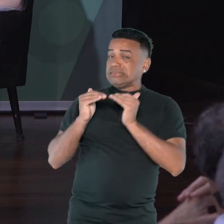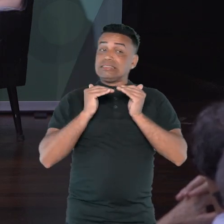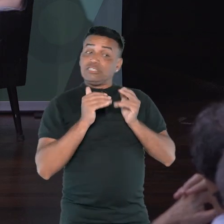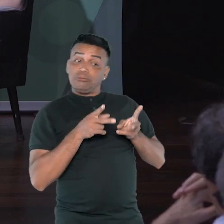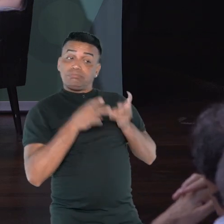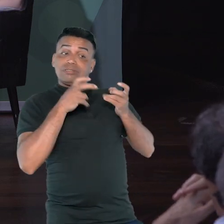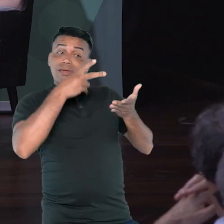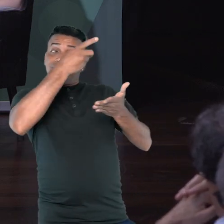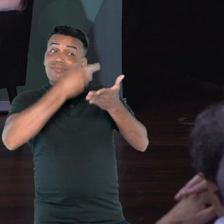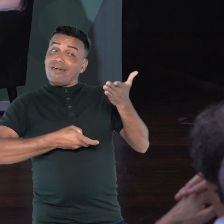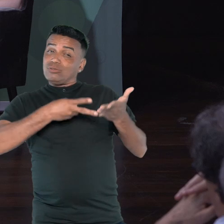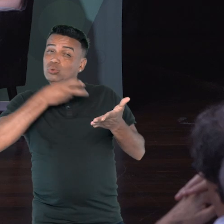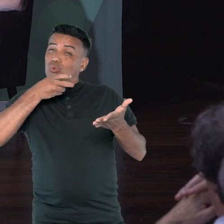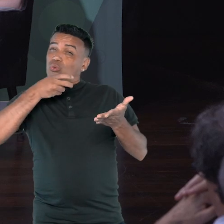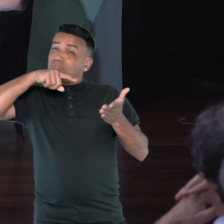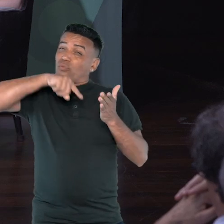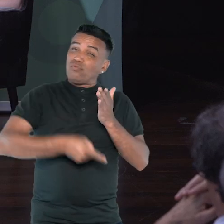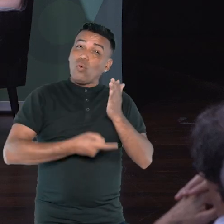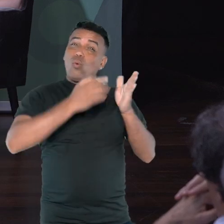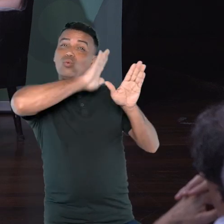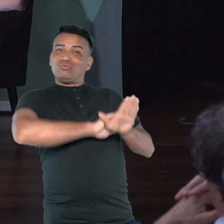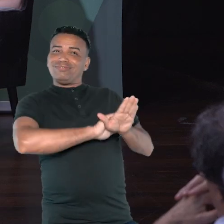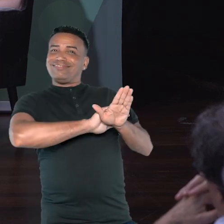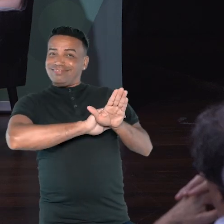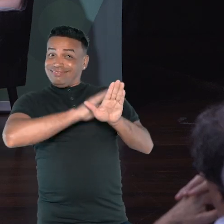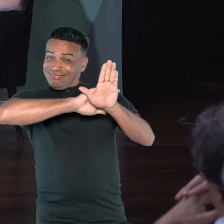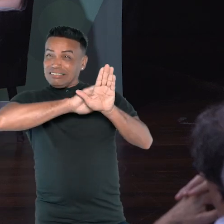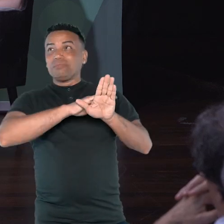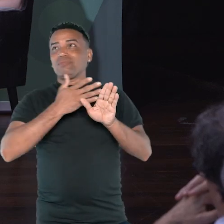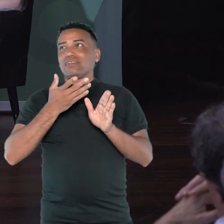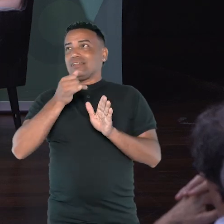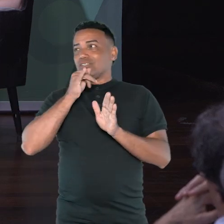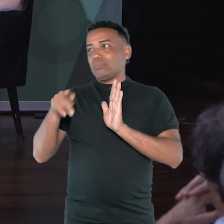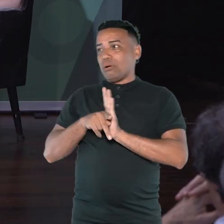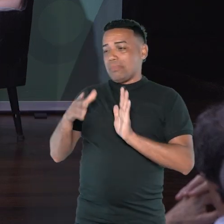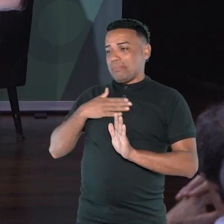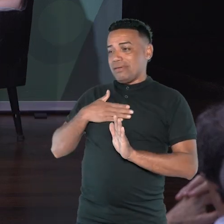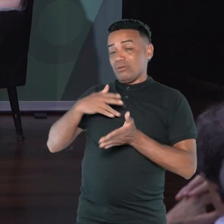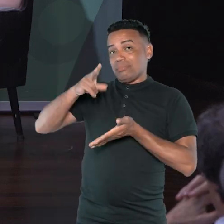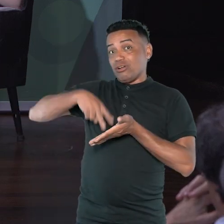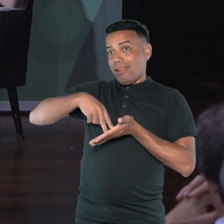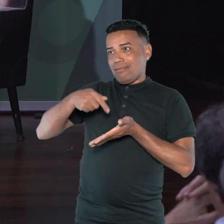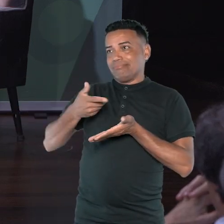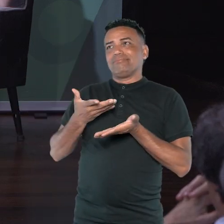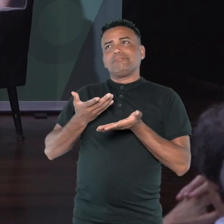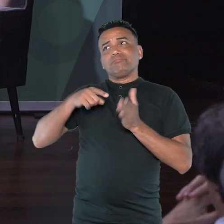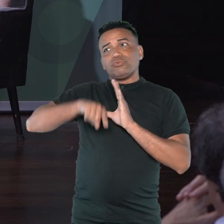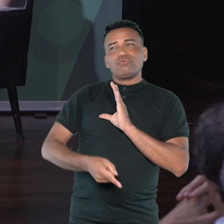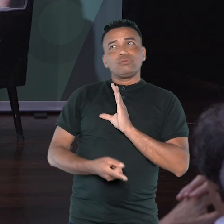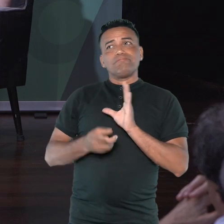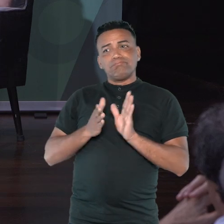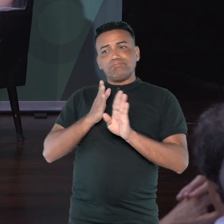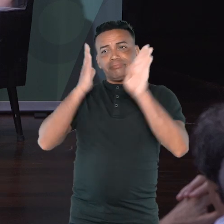escutar tão bem quanto o que eu tinha aqui para ler. Eu queria,